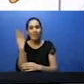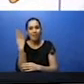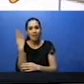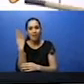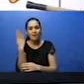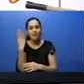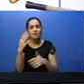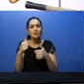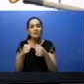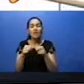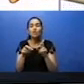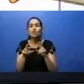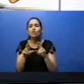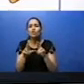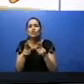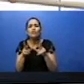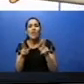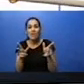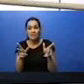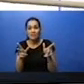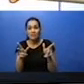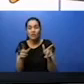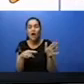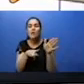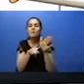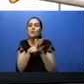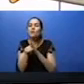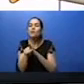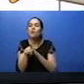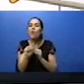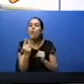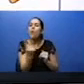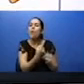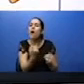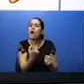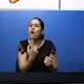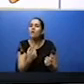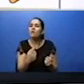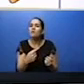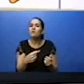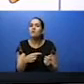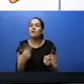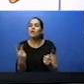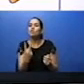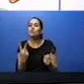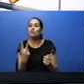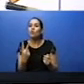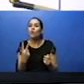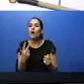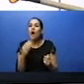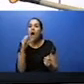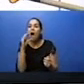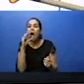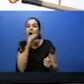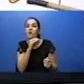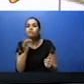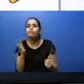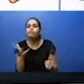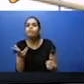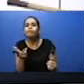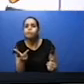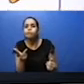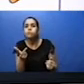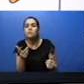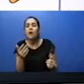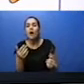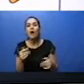posicionada de forma diferente. E aí eu pergunto, em qual dessas duas situações, né, a velocidade da madeira, né, a queima